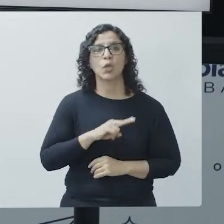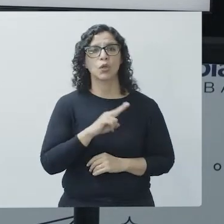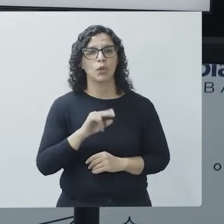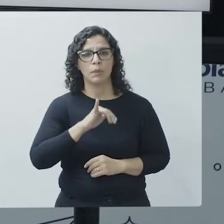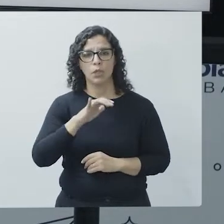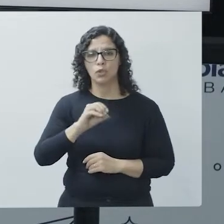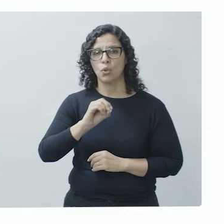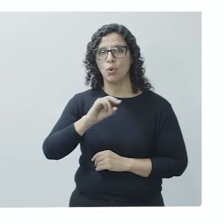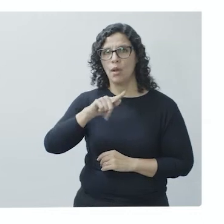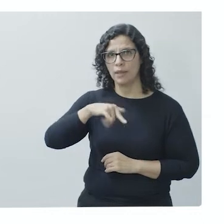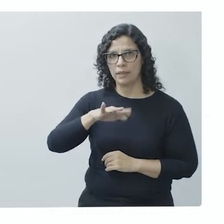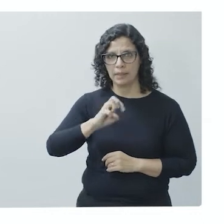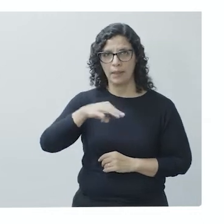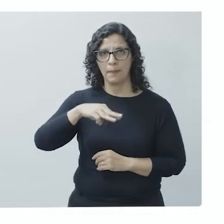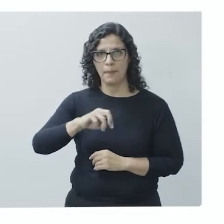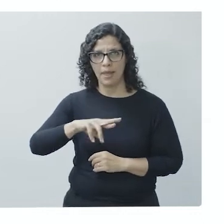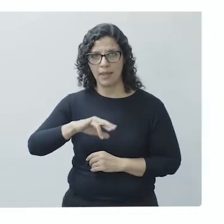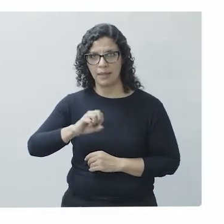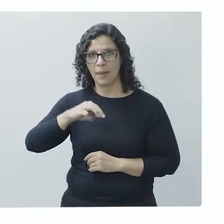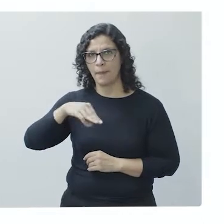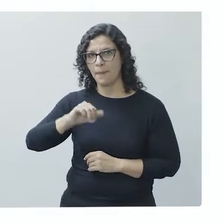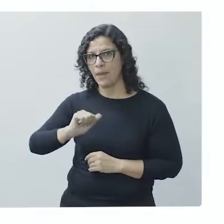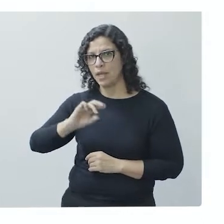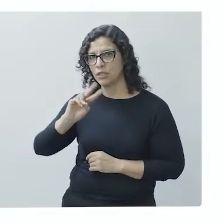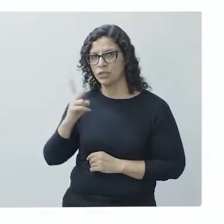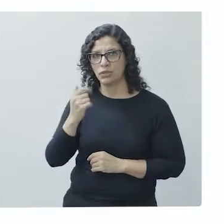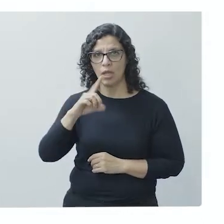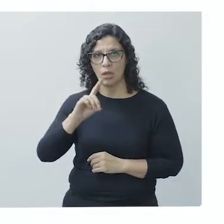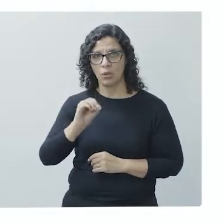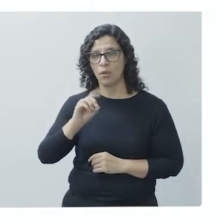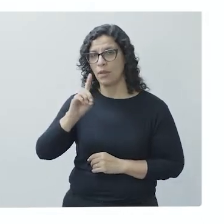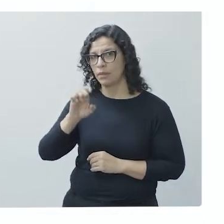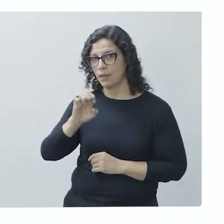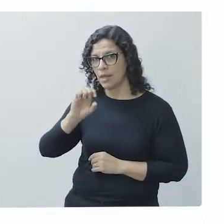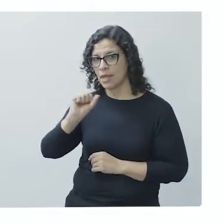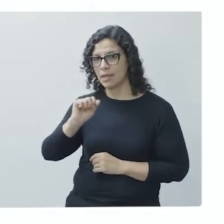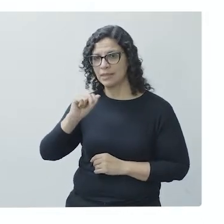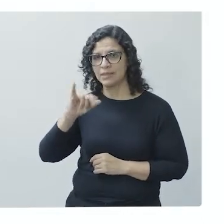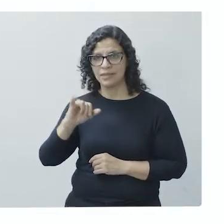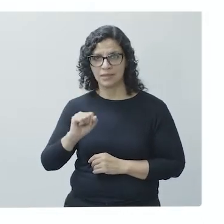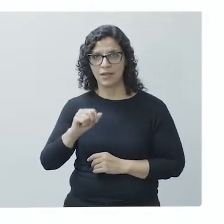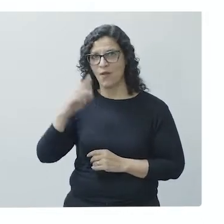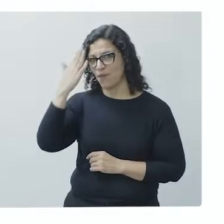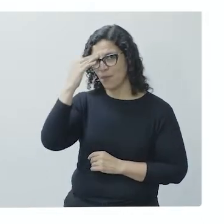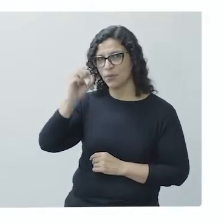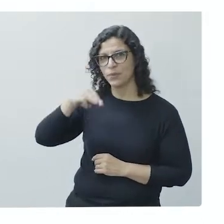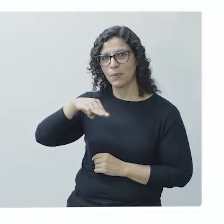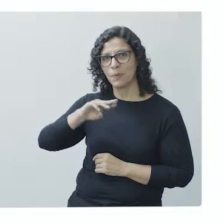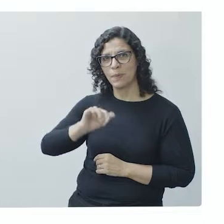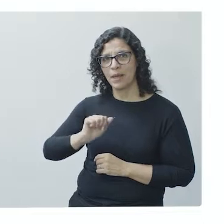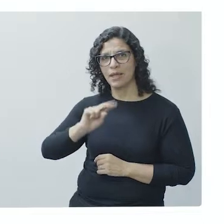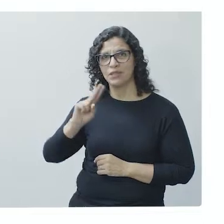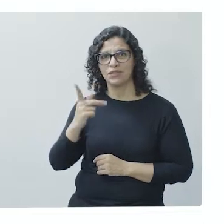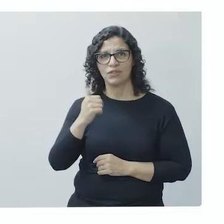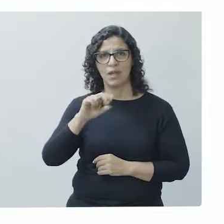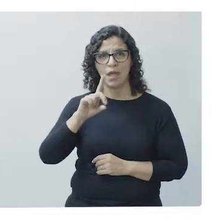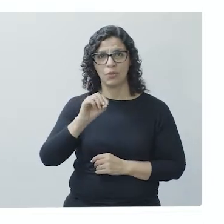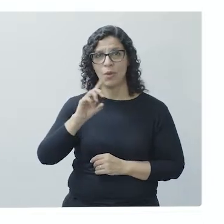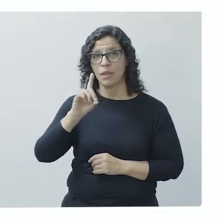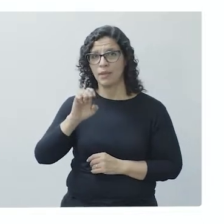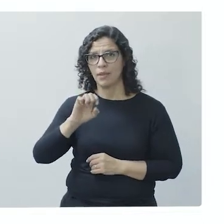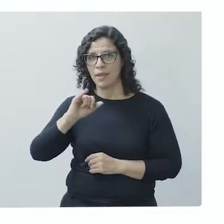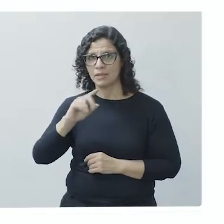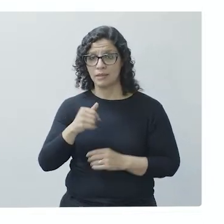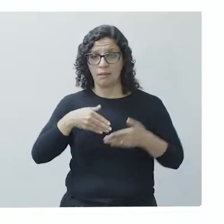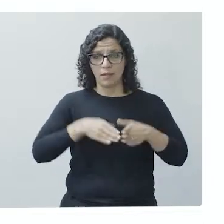nome dele, Joaquim Maria Machado de Assis, conhecido, claro, como Machado de Assis. Nascimento